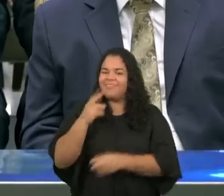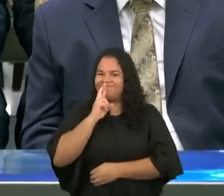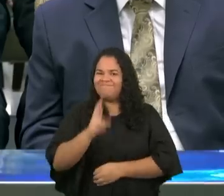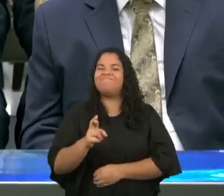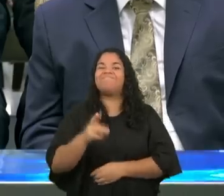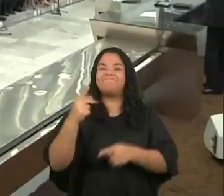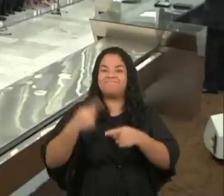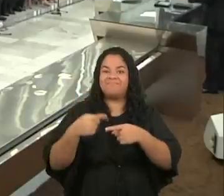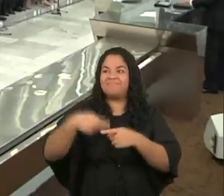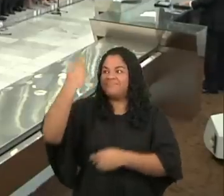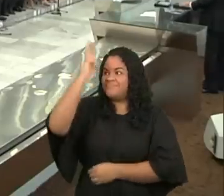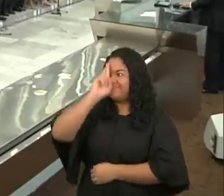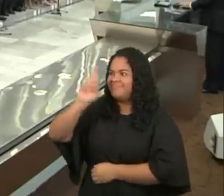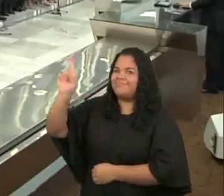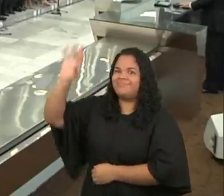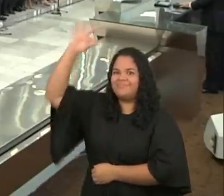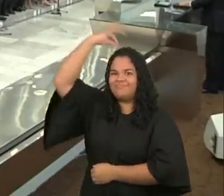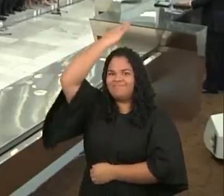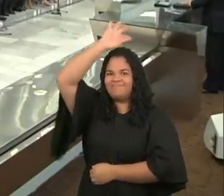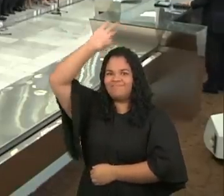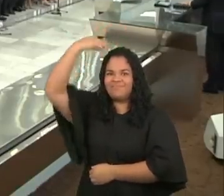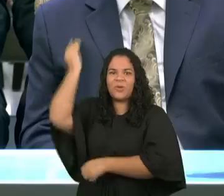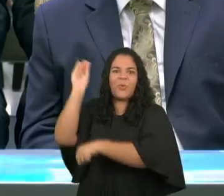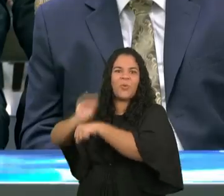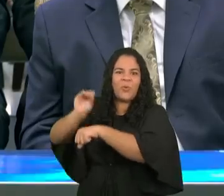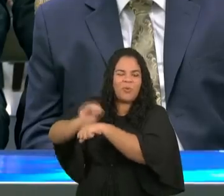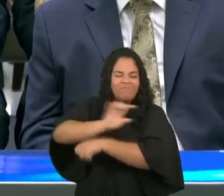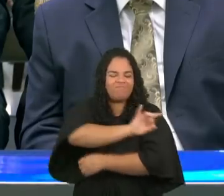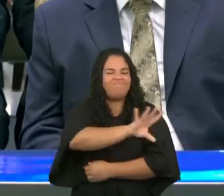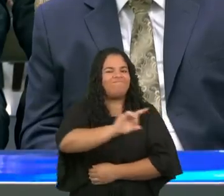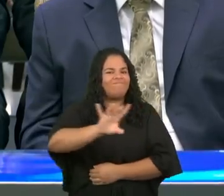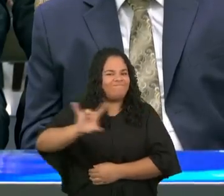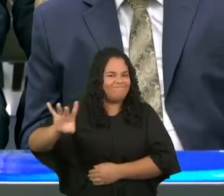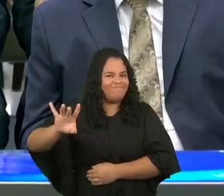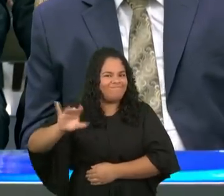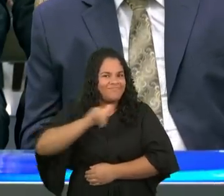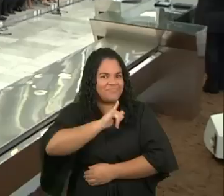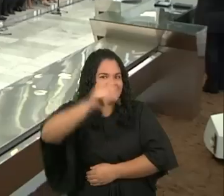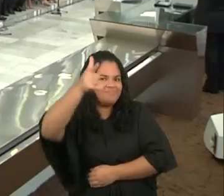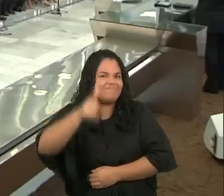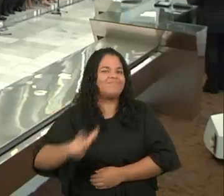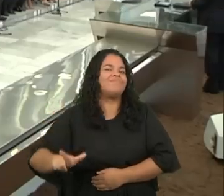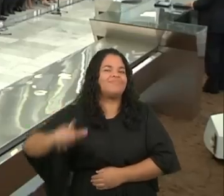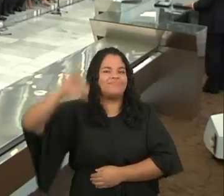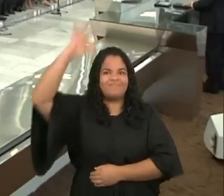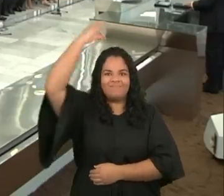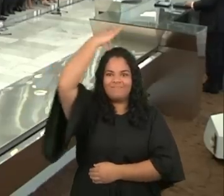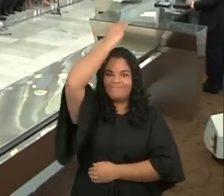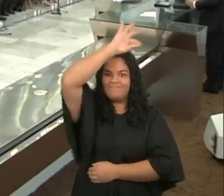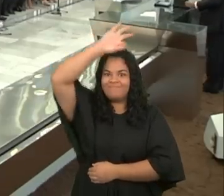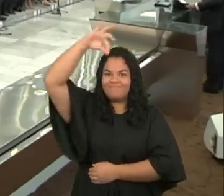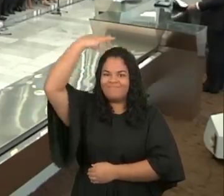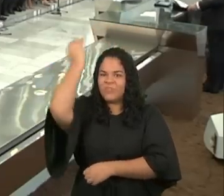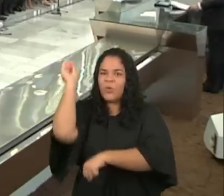cuidou de vocês. Eu vou dizer de novo, o Espírito Santo cuidou de vocês.